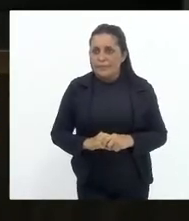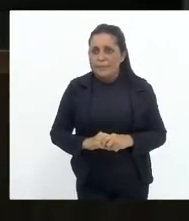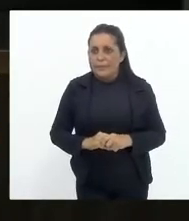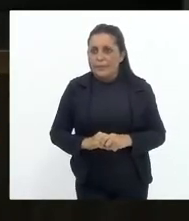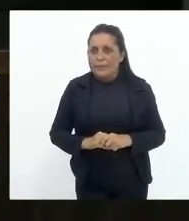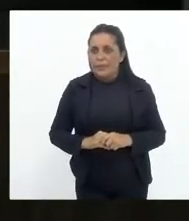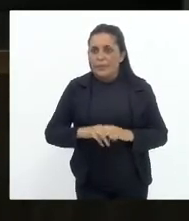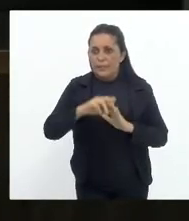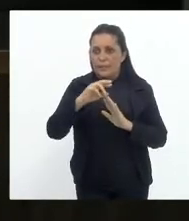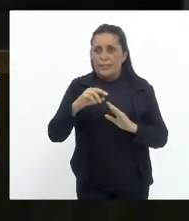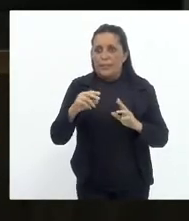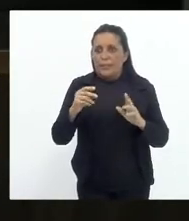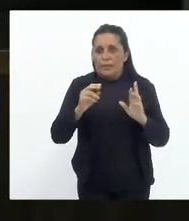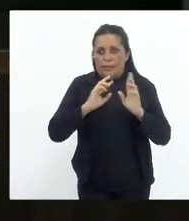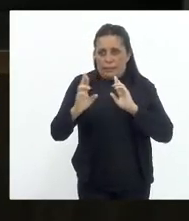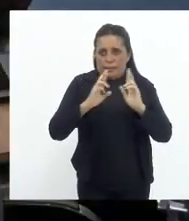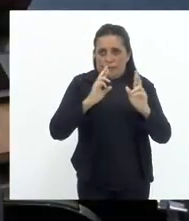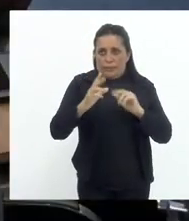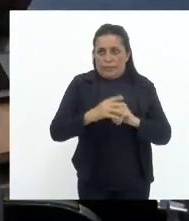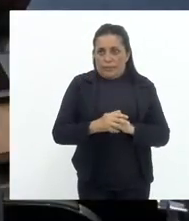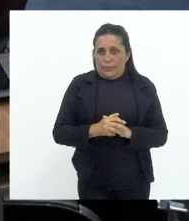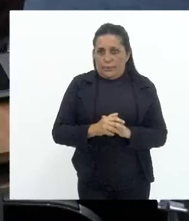o relator des